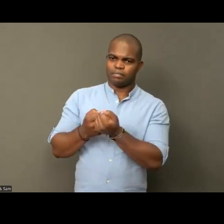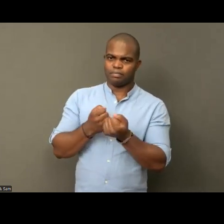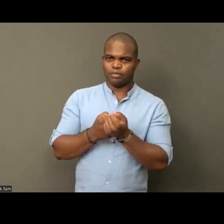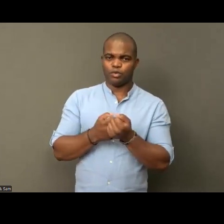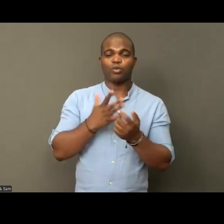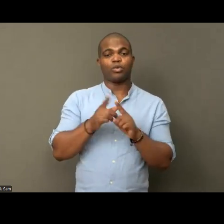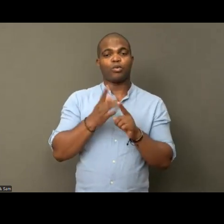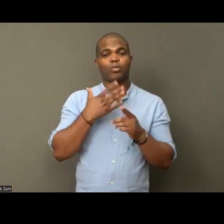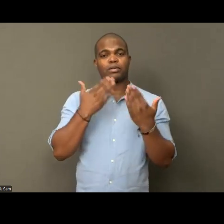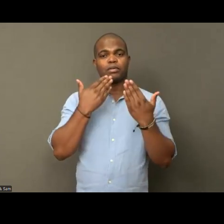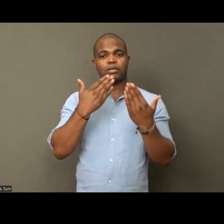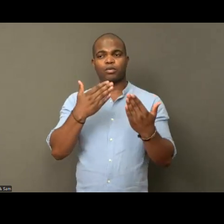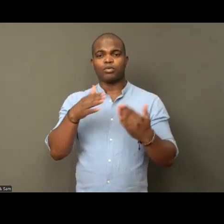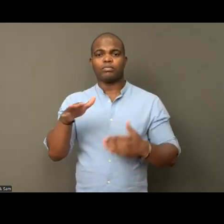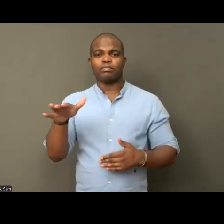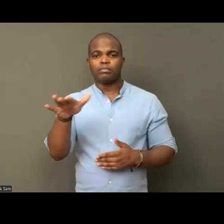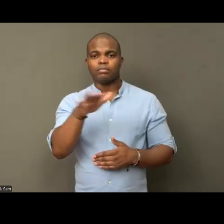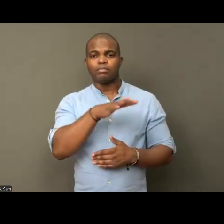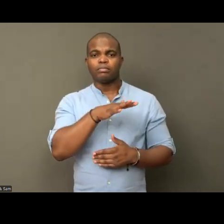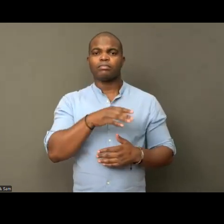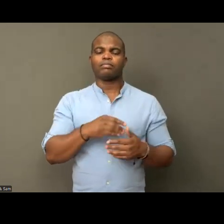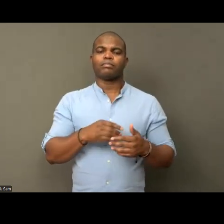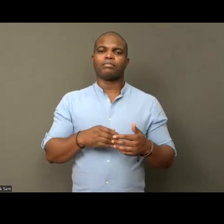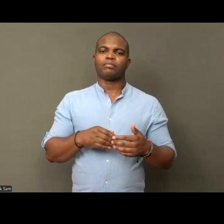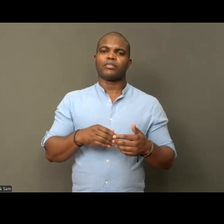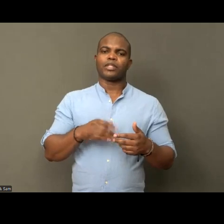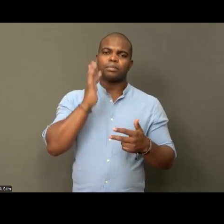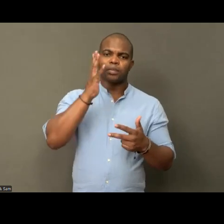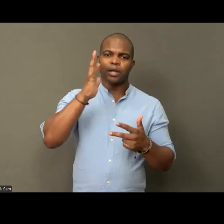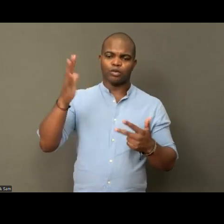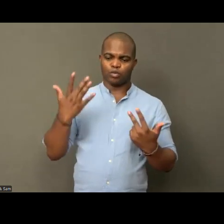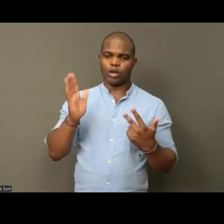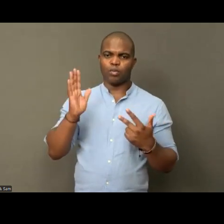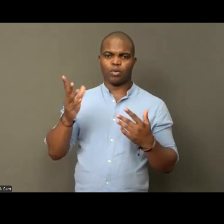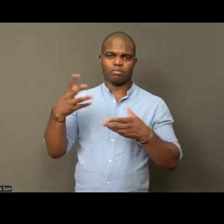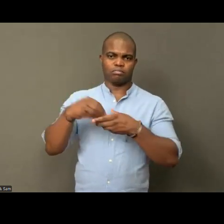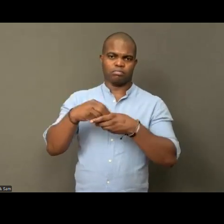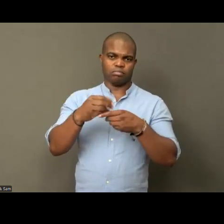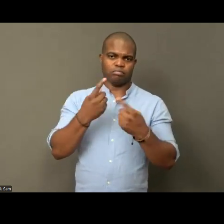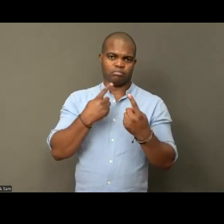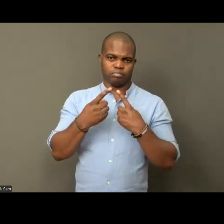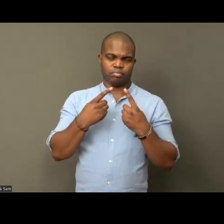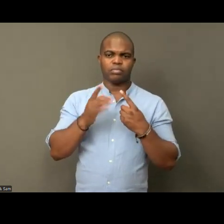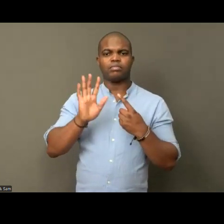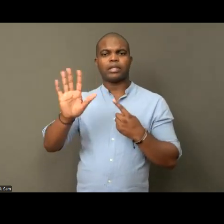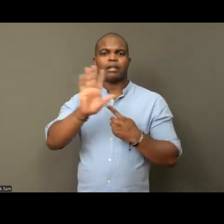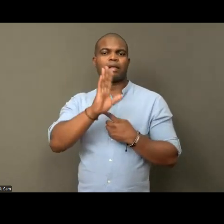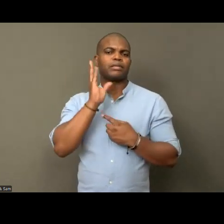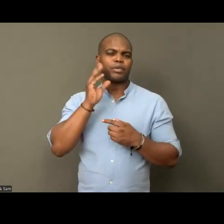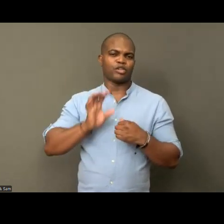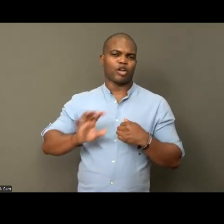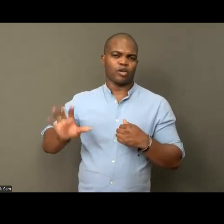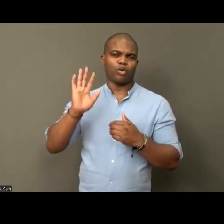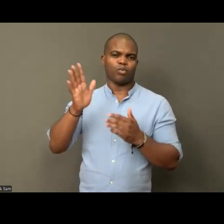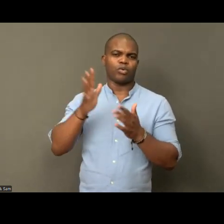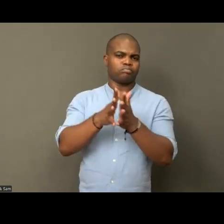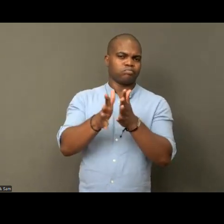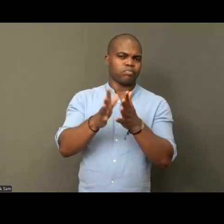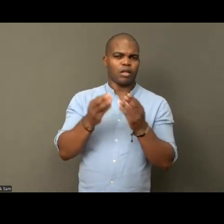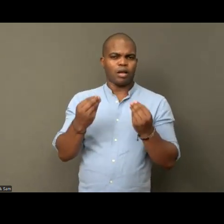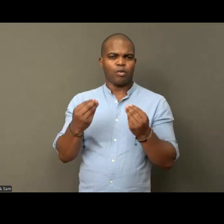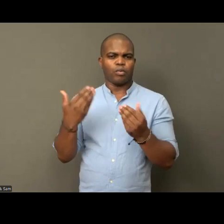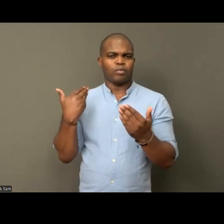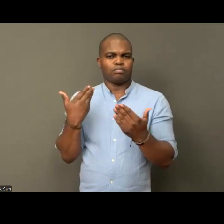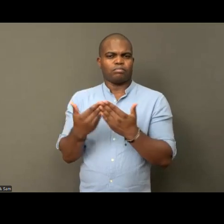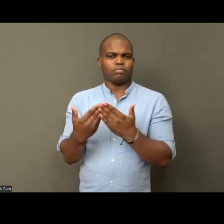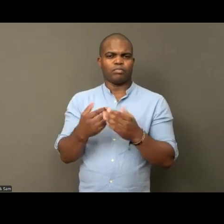suas experiências conosco com a iniciativa de eliminação, inspirando outros países. Também lançaremos hoje o portal de